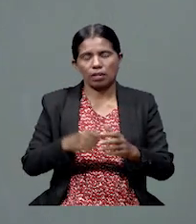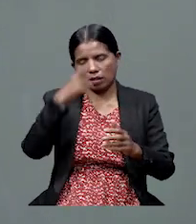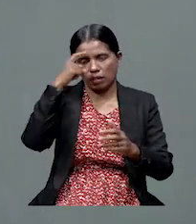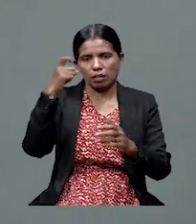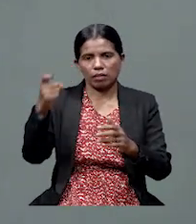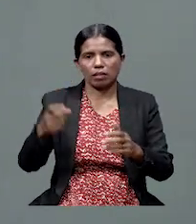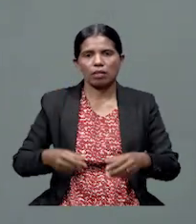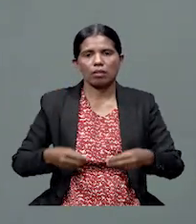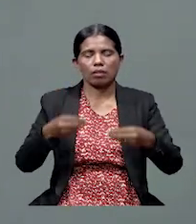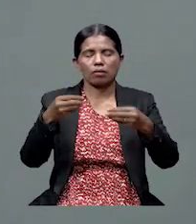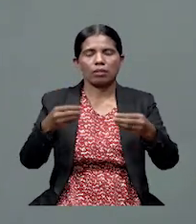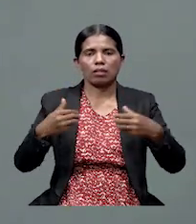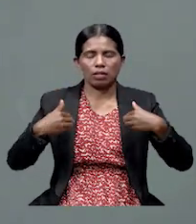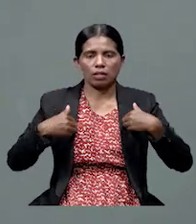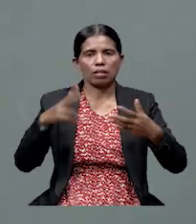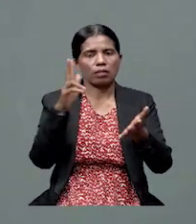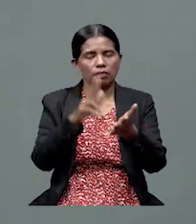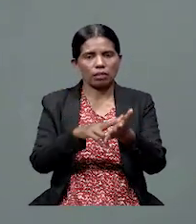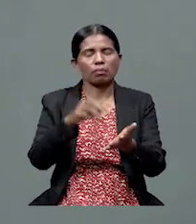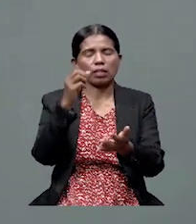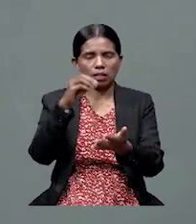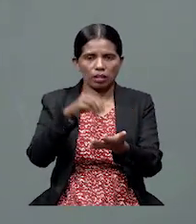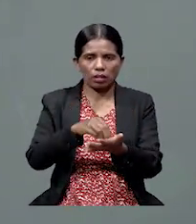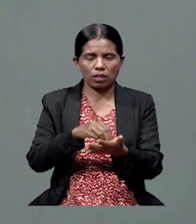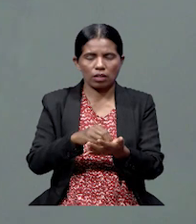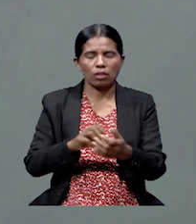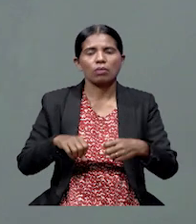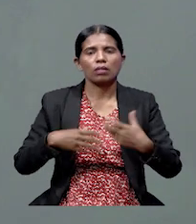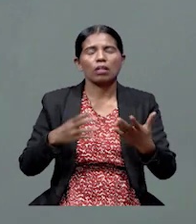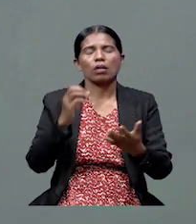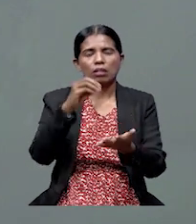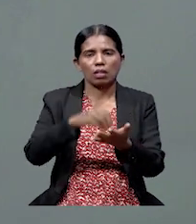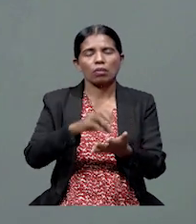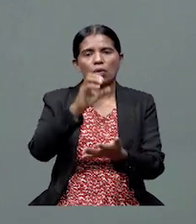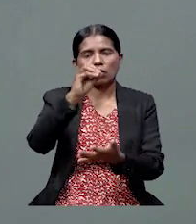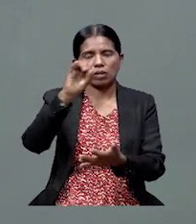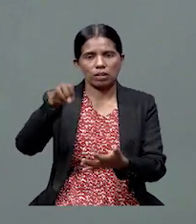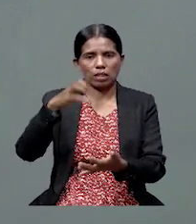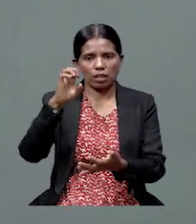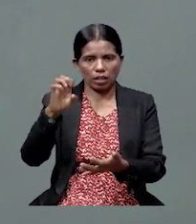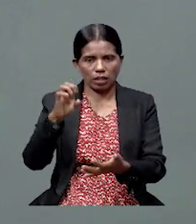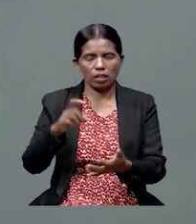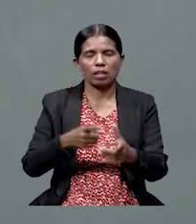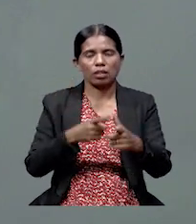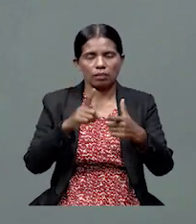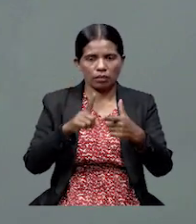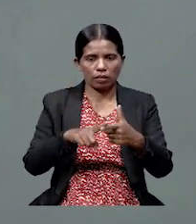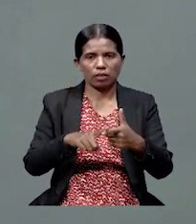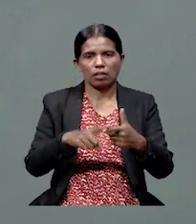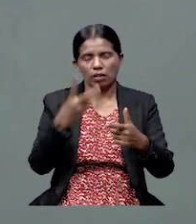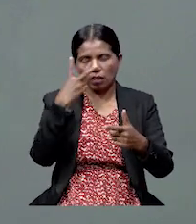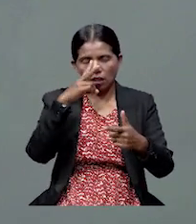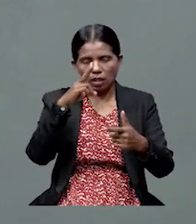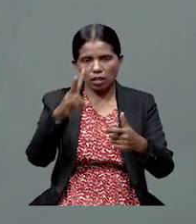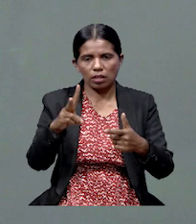ka fodak ia retificativo maktau no sala tau ia orçamento geral do estado depois de corrigir tia orgânica do